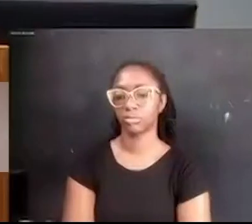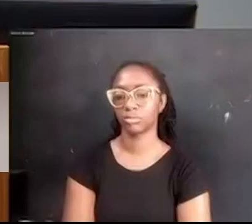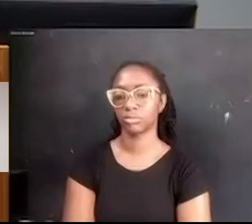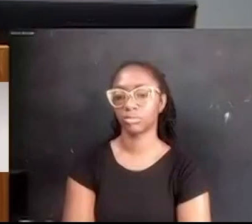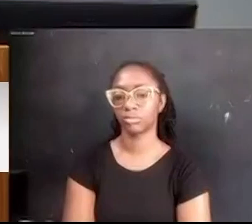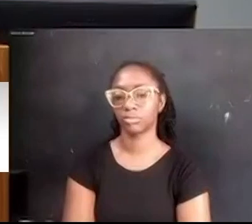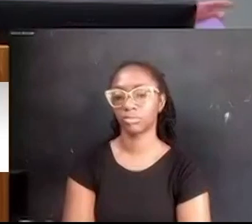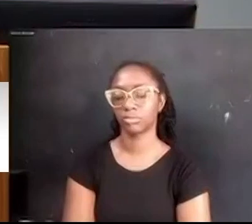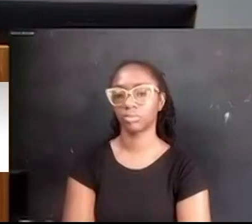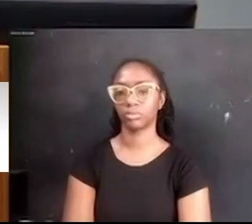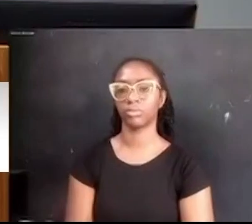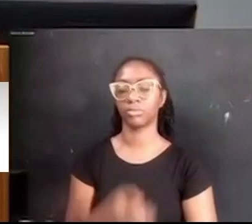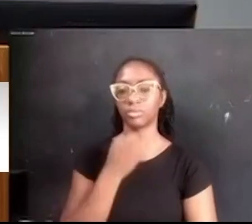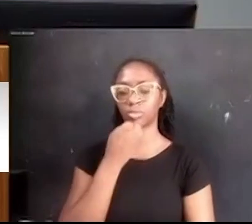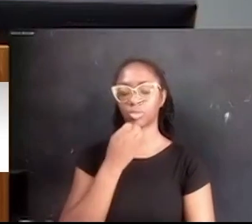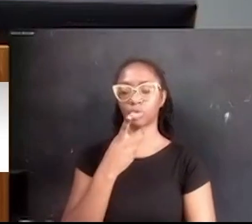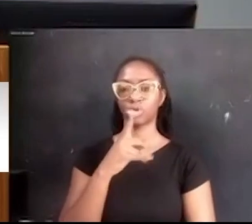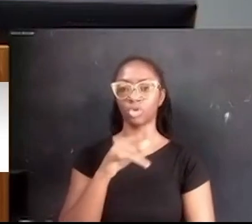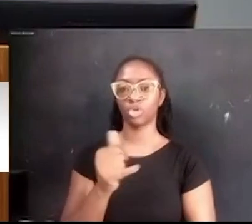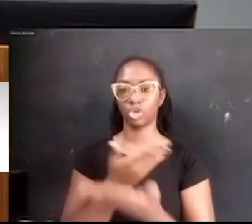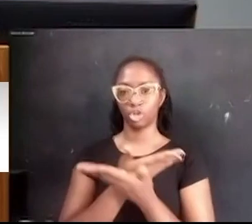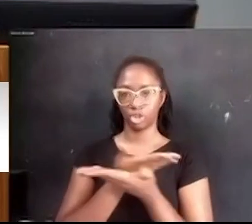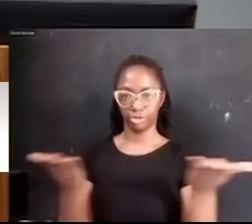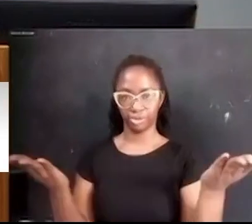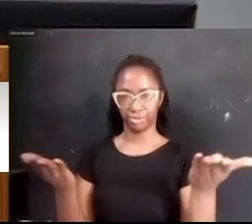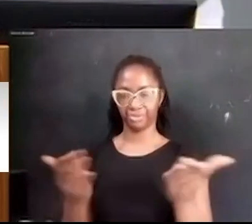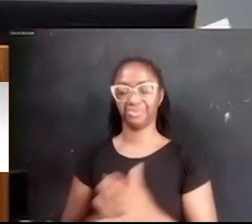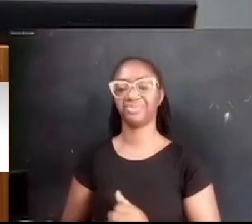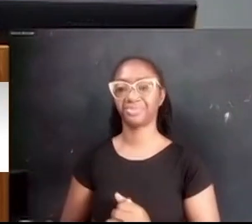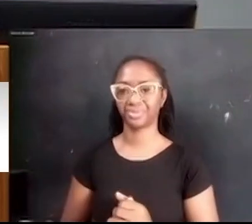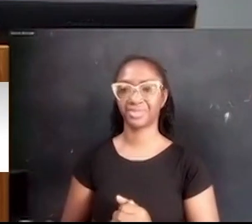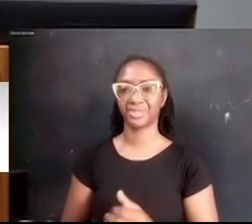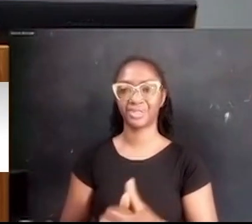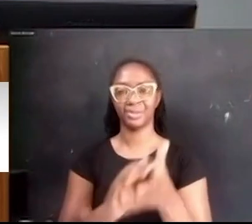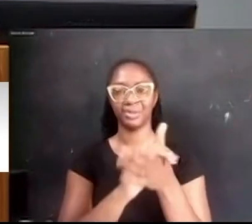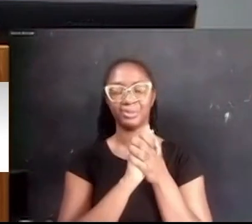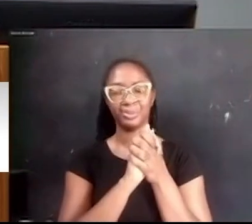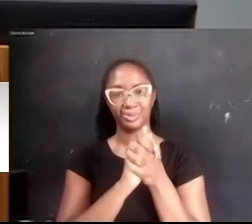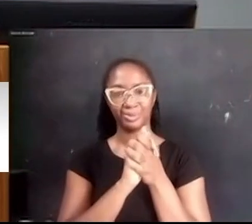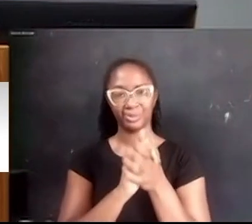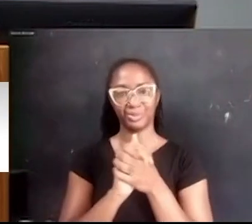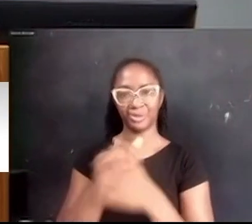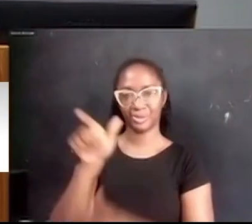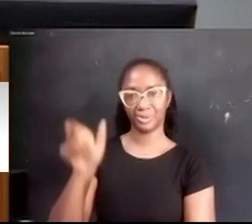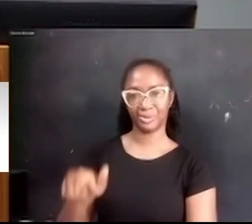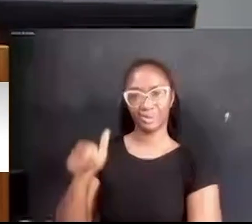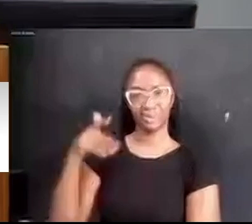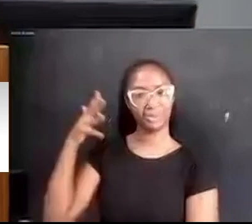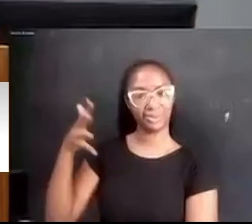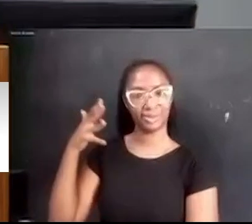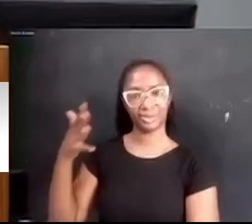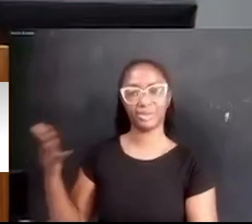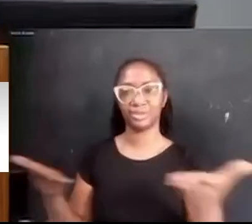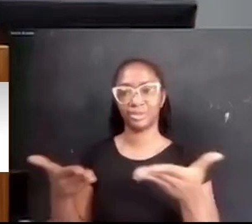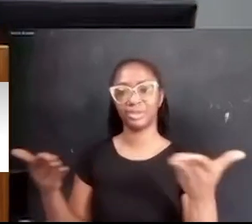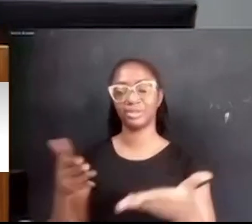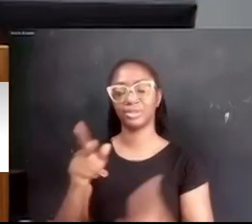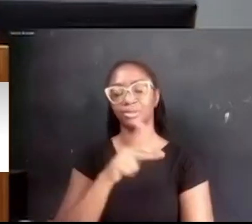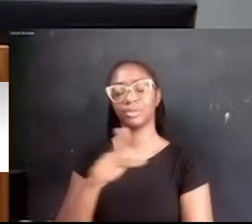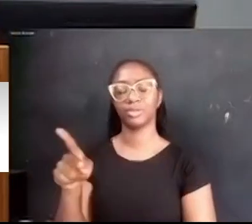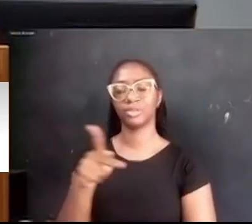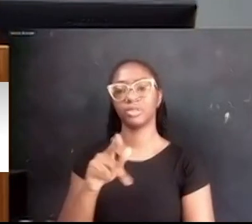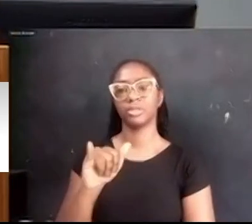Bom dia a todos e todas. Cumprimento o nosso palestrante de hoje, professor Guilherme